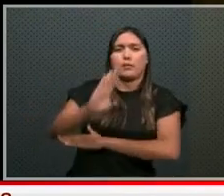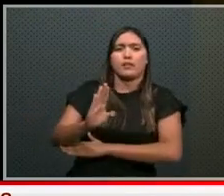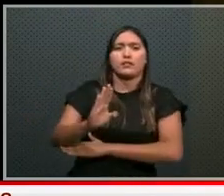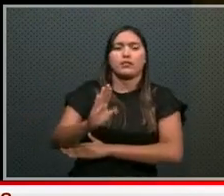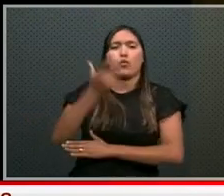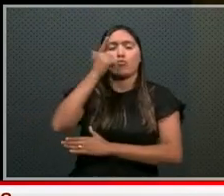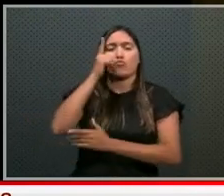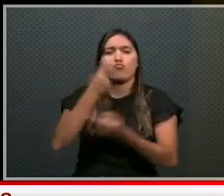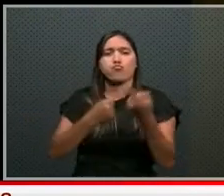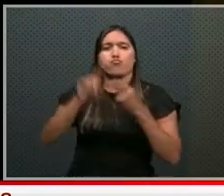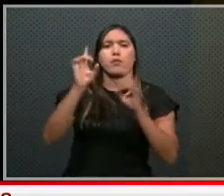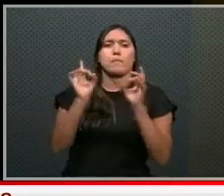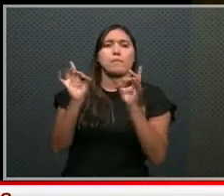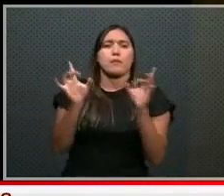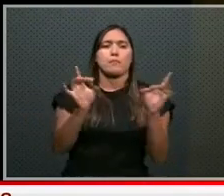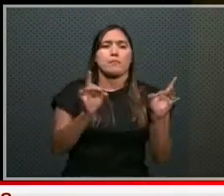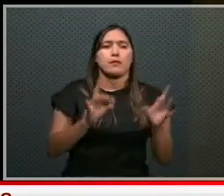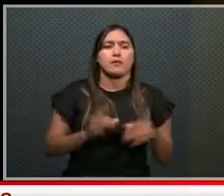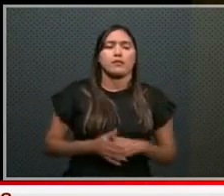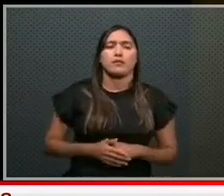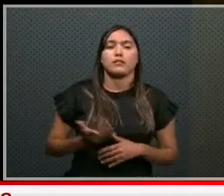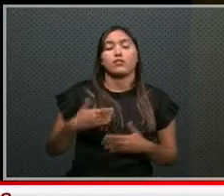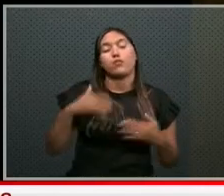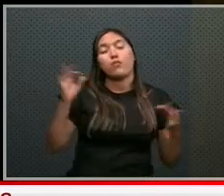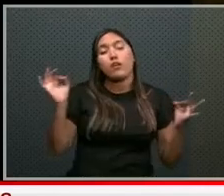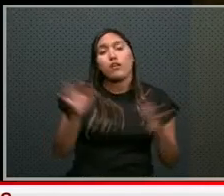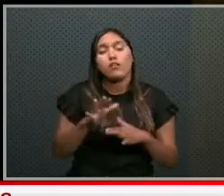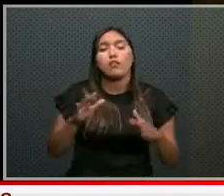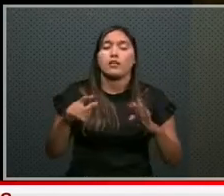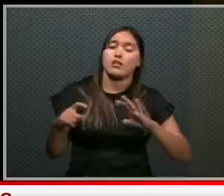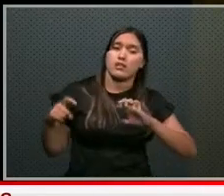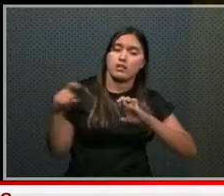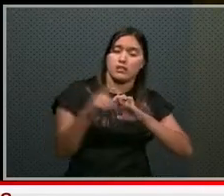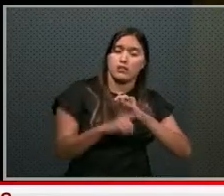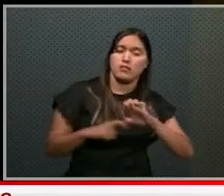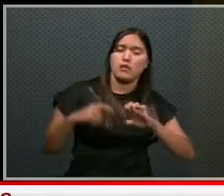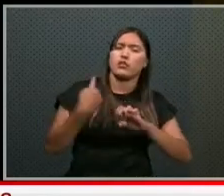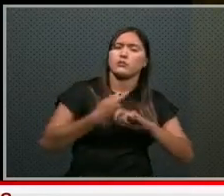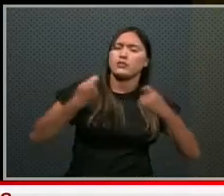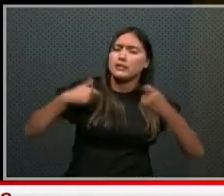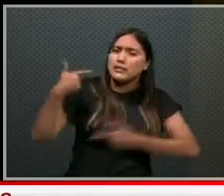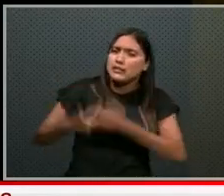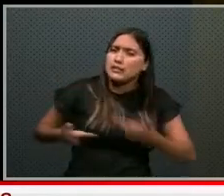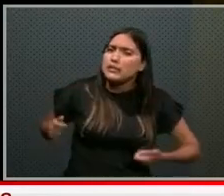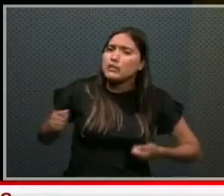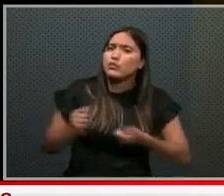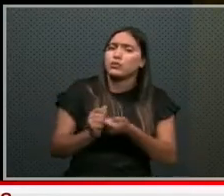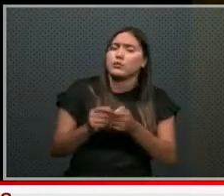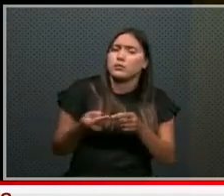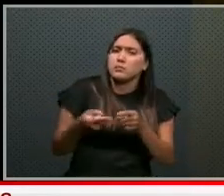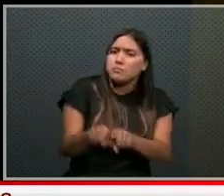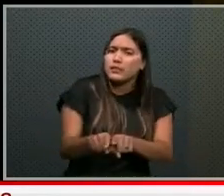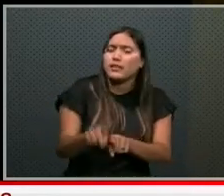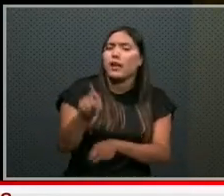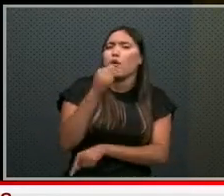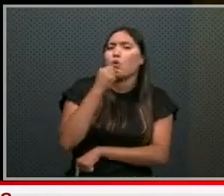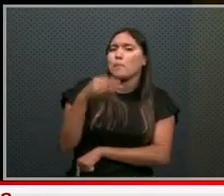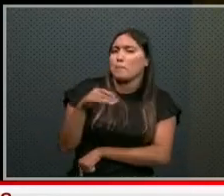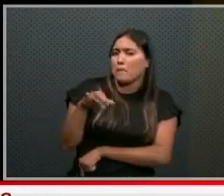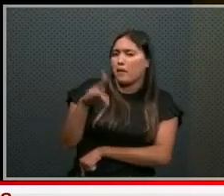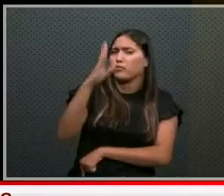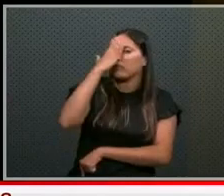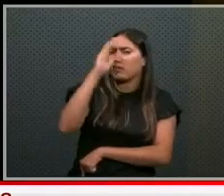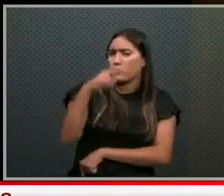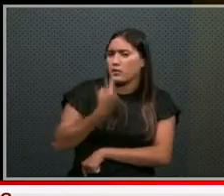concluir dizendo que tudo isso a gente deve Embrapa temos que trabalhar juntos somos parceiro e é o que o Mário sabe que nós somos